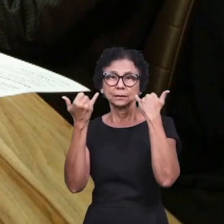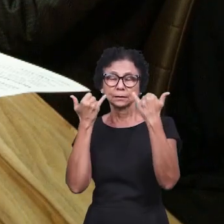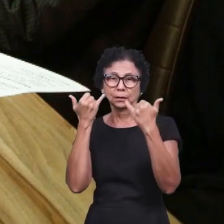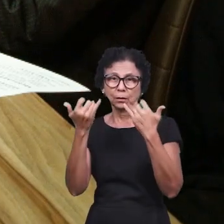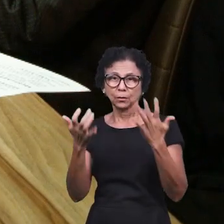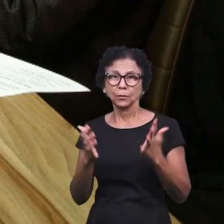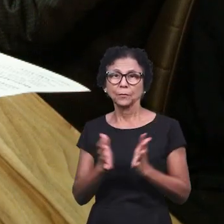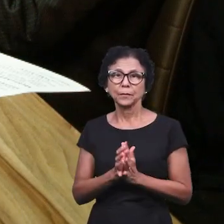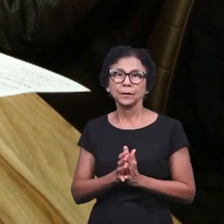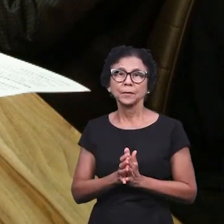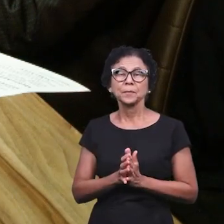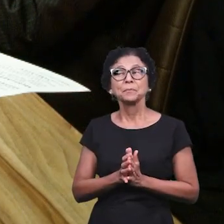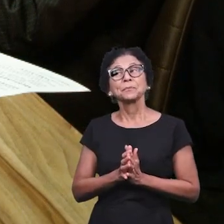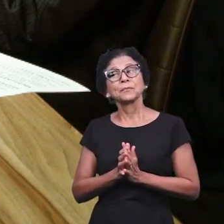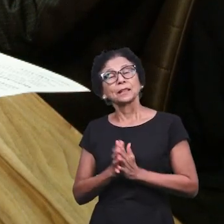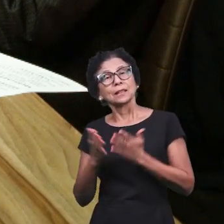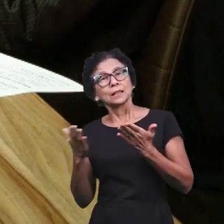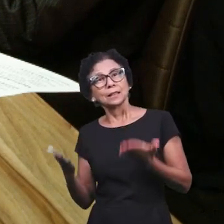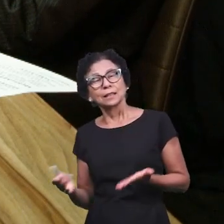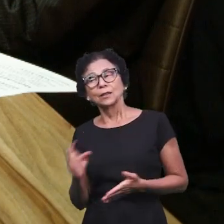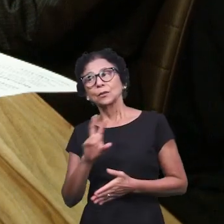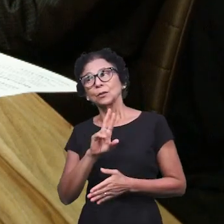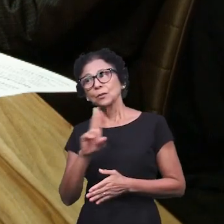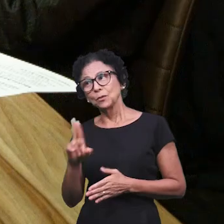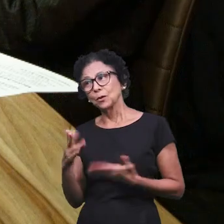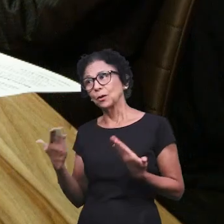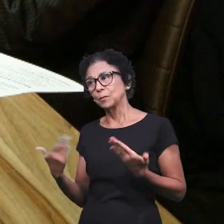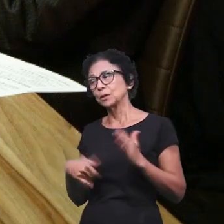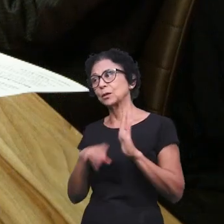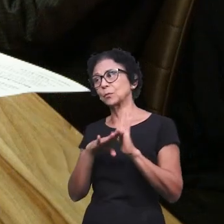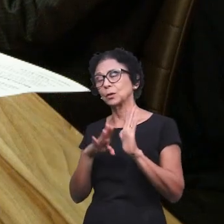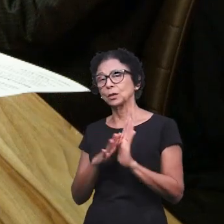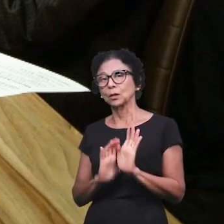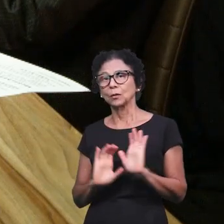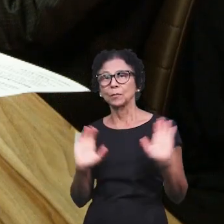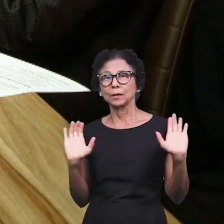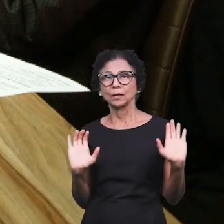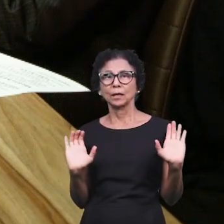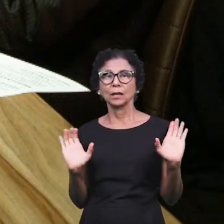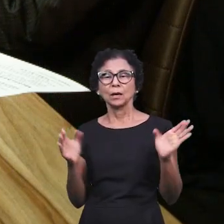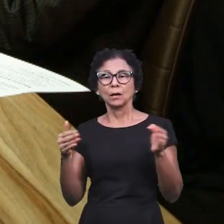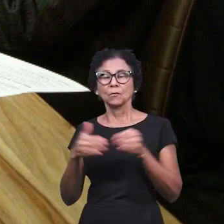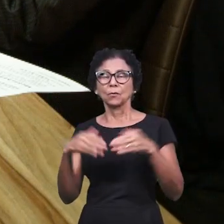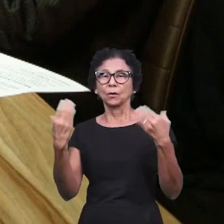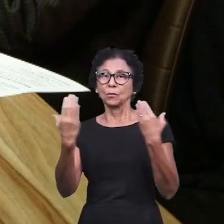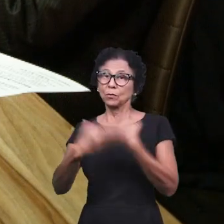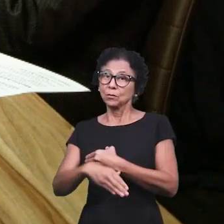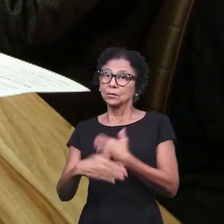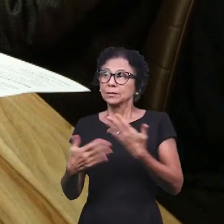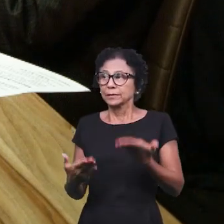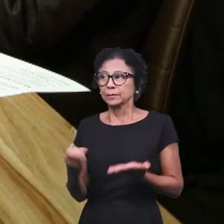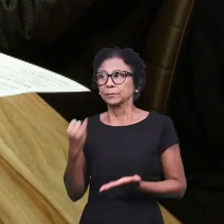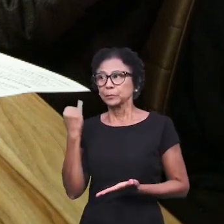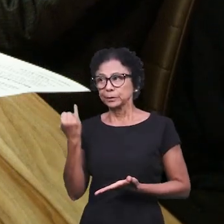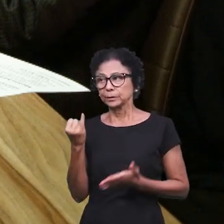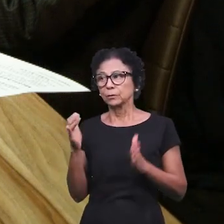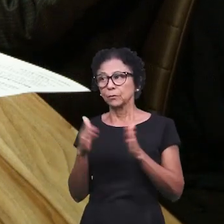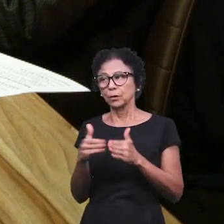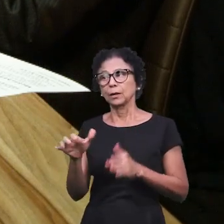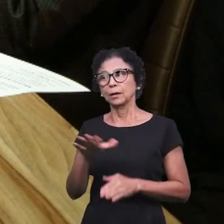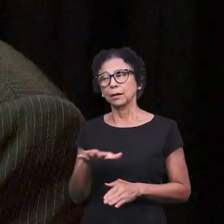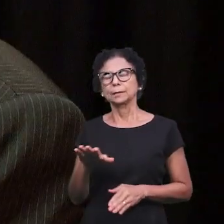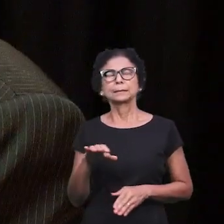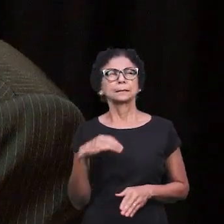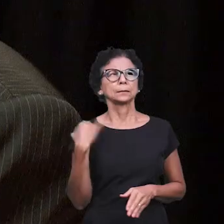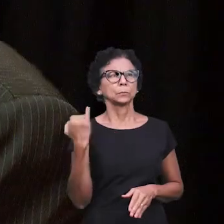e que até combina com o nome do nosso programa, que é o Foco nos Concursos, né, Luiz? Ter foco numa área também é importante, né, Luiz? Extremamente importante,